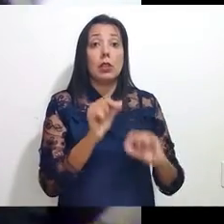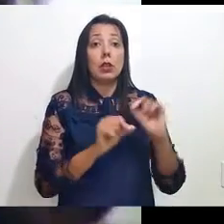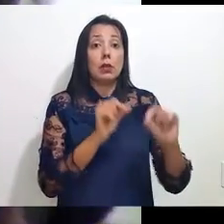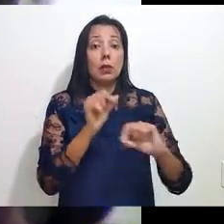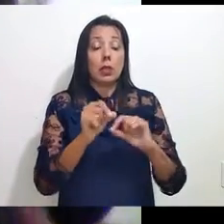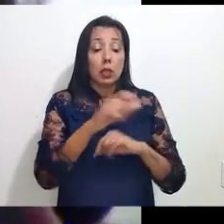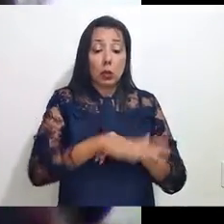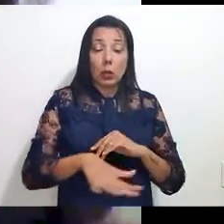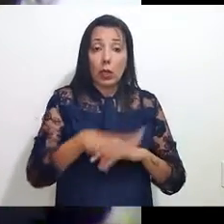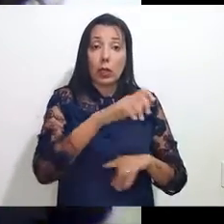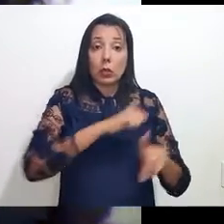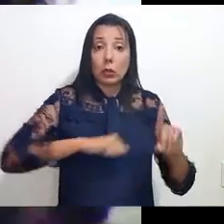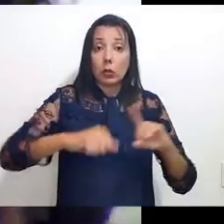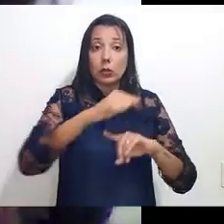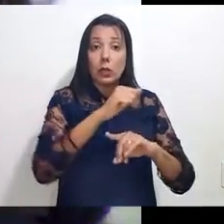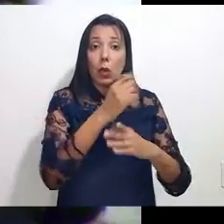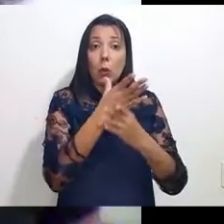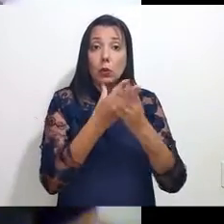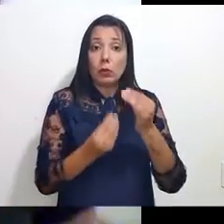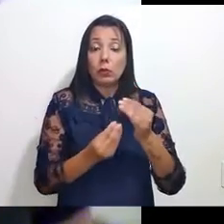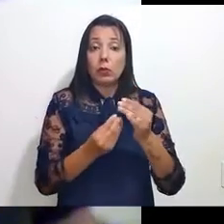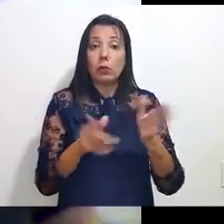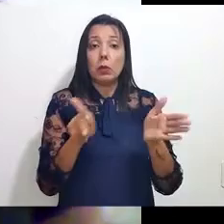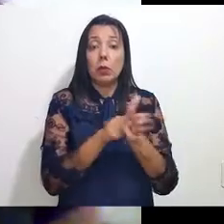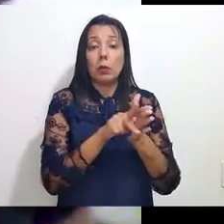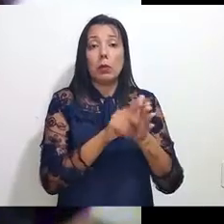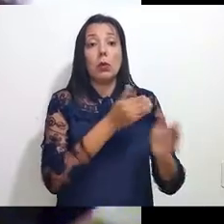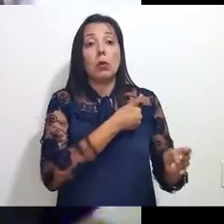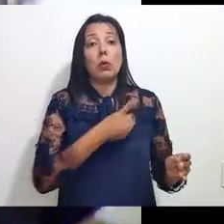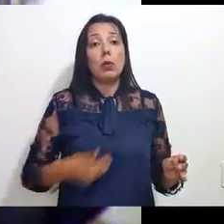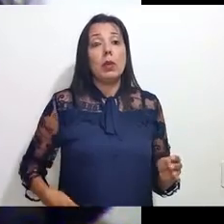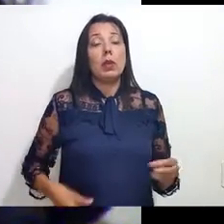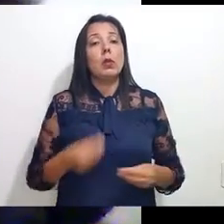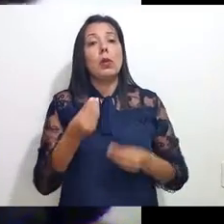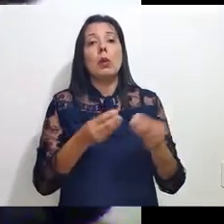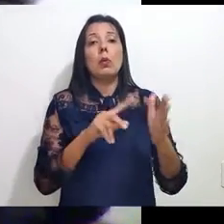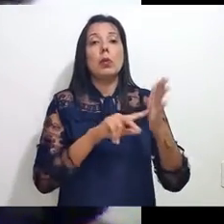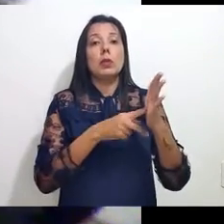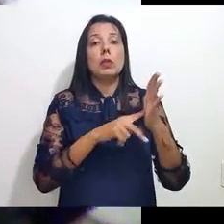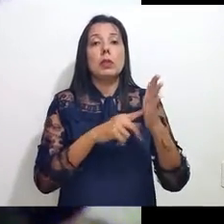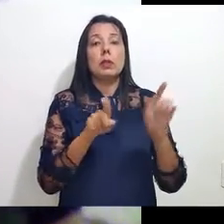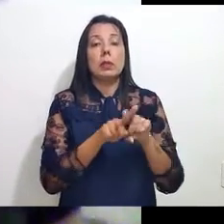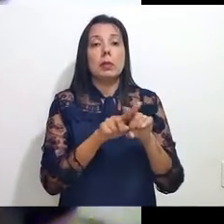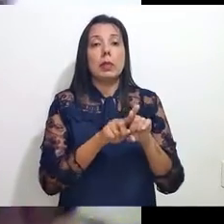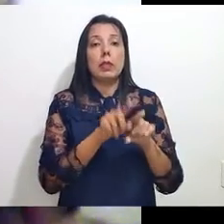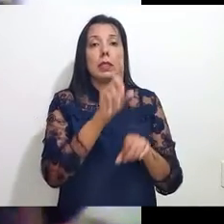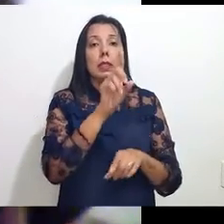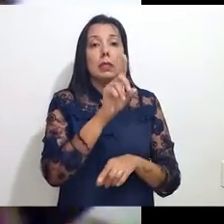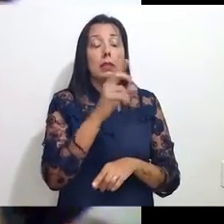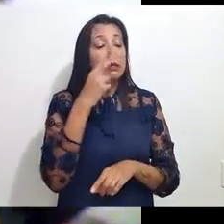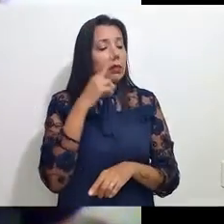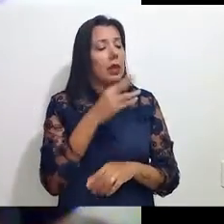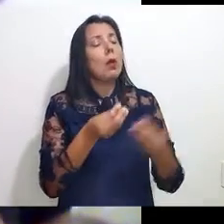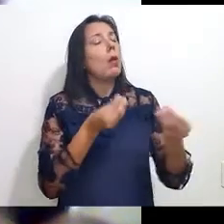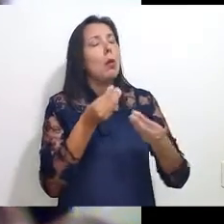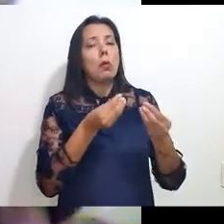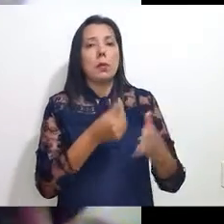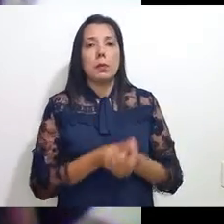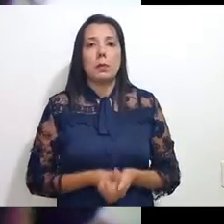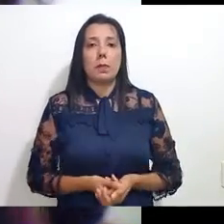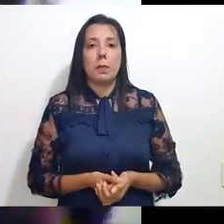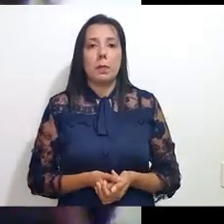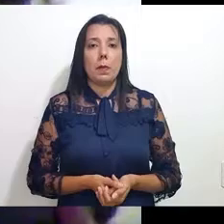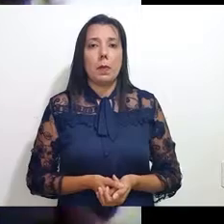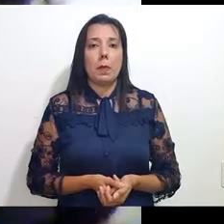preparação acadêmica, intelectual, né? Mas como os alunos